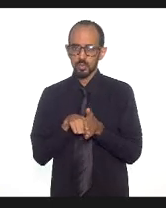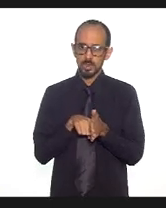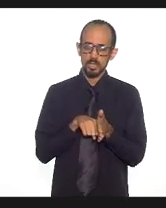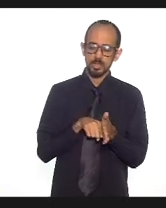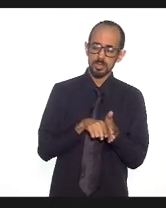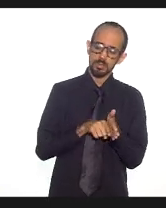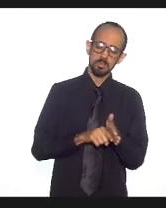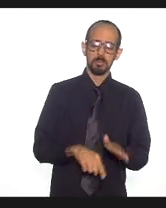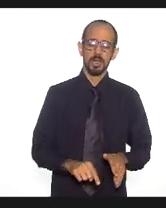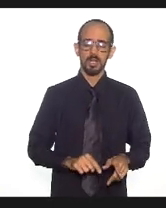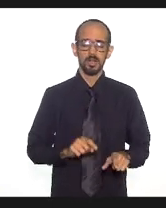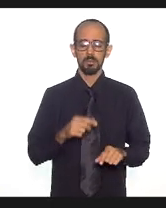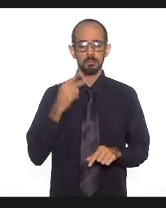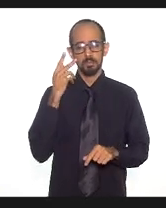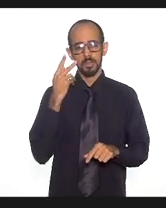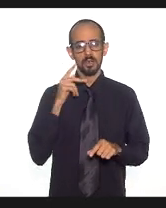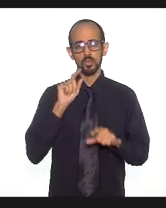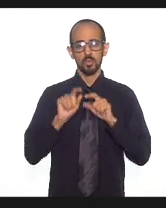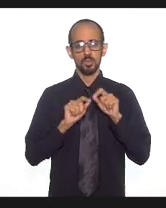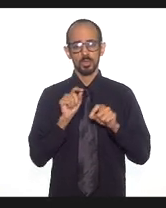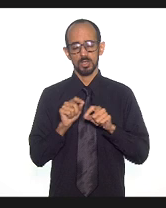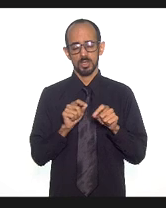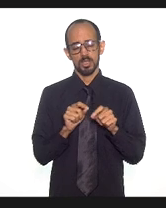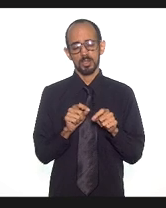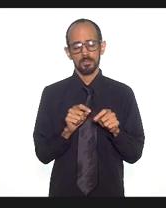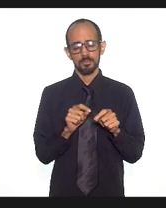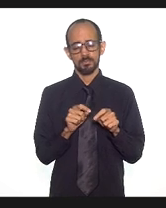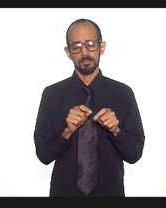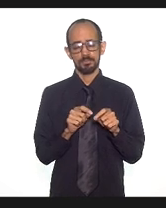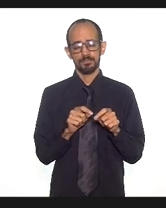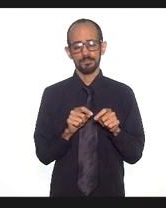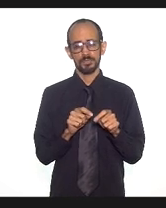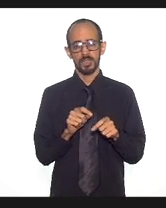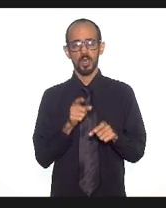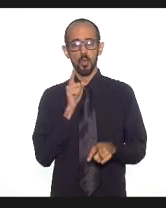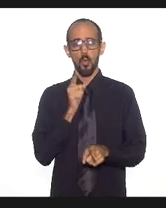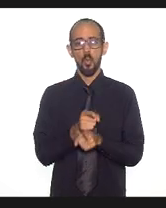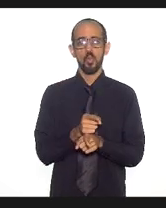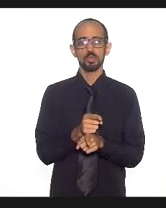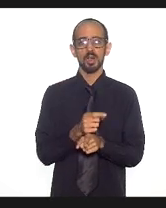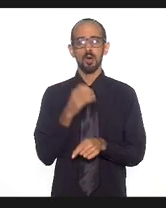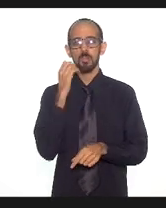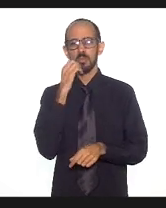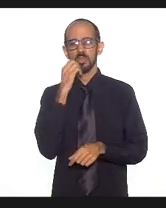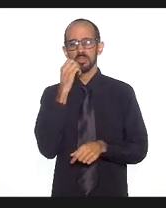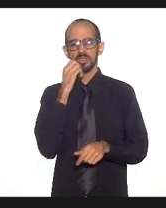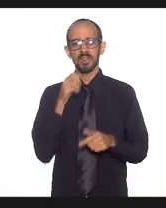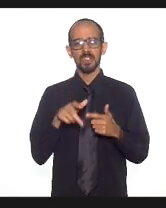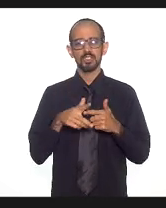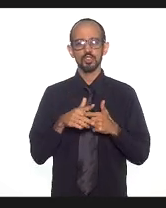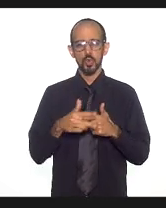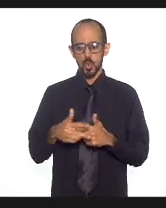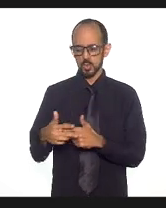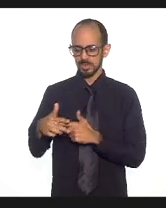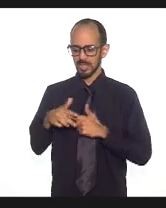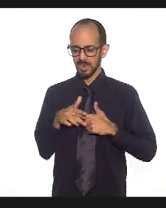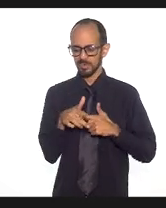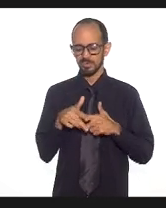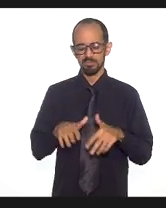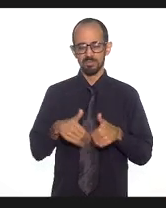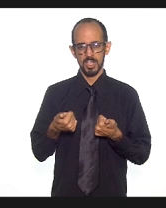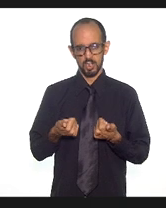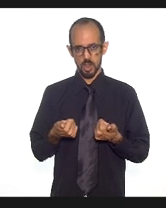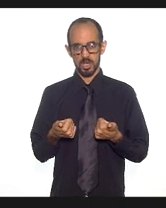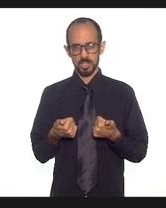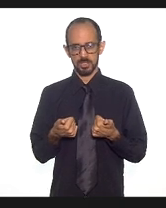consiga, deputado Valdec, identificar oportunidades de melhoria nos processos existentes dentro